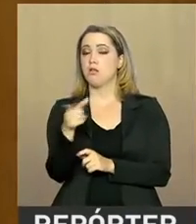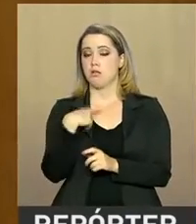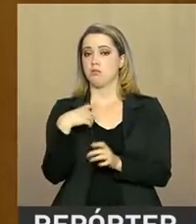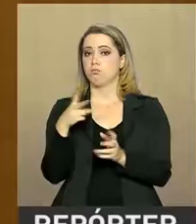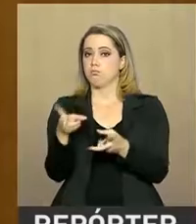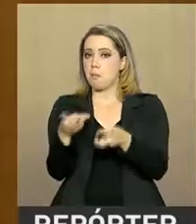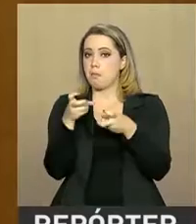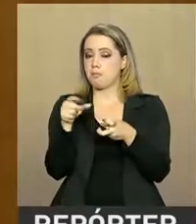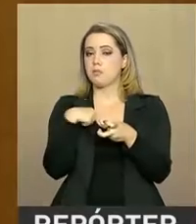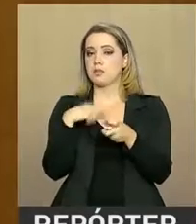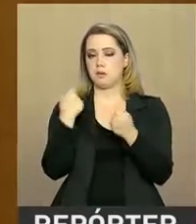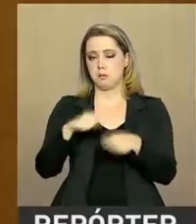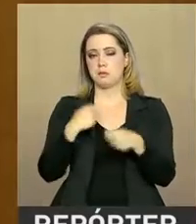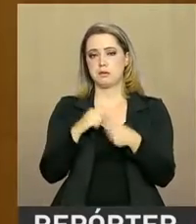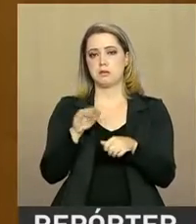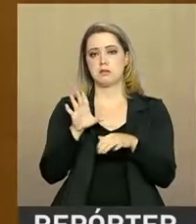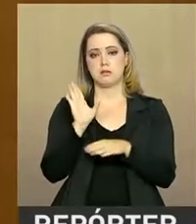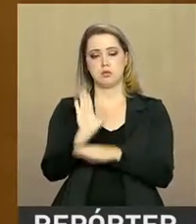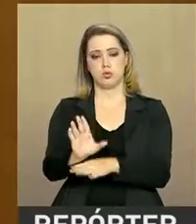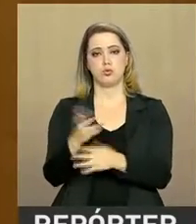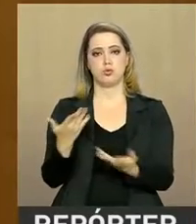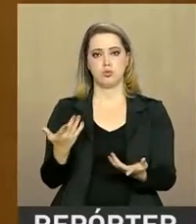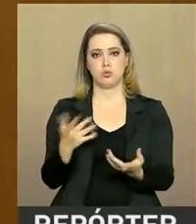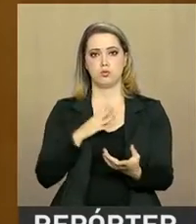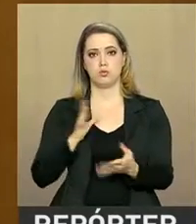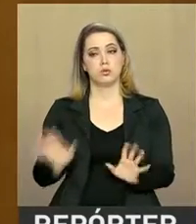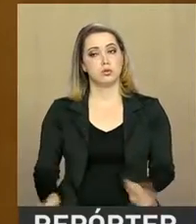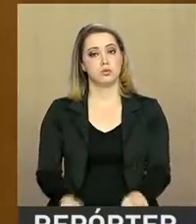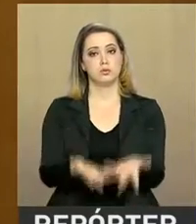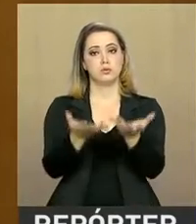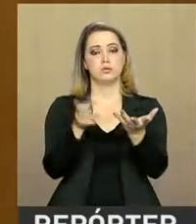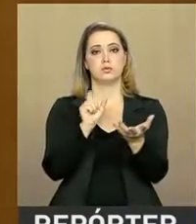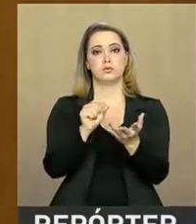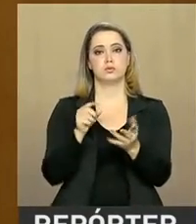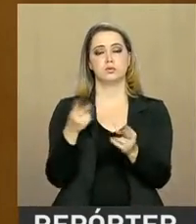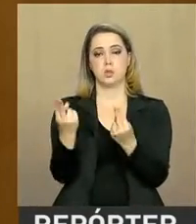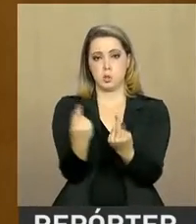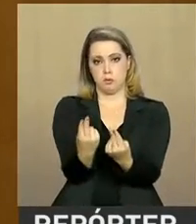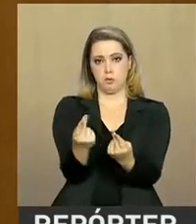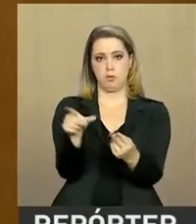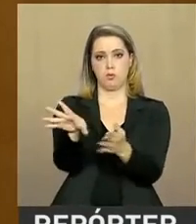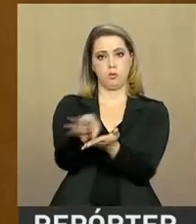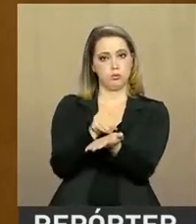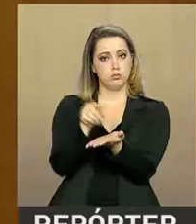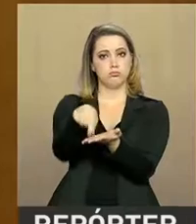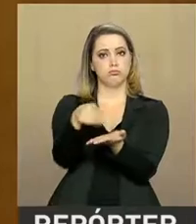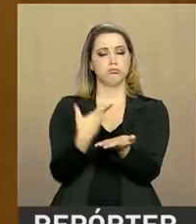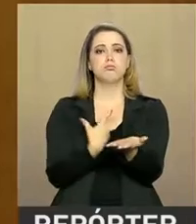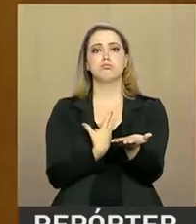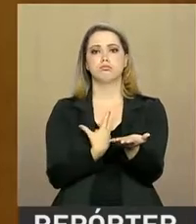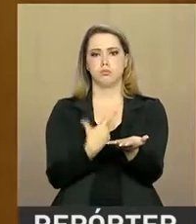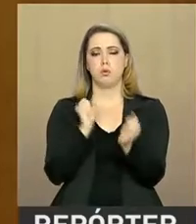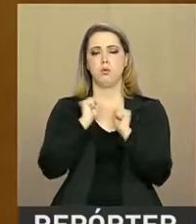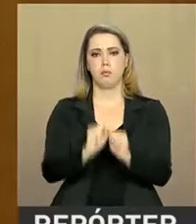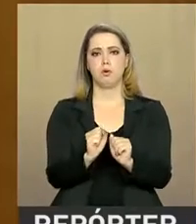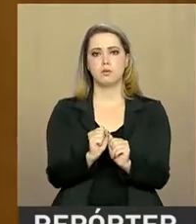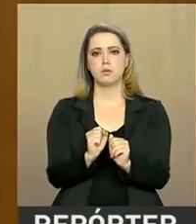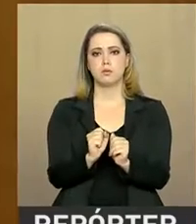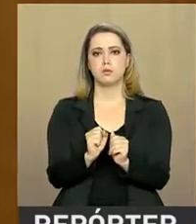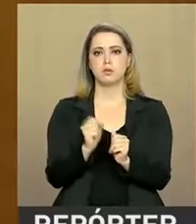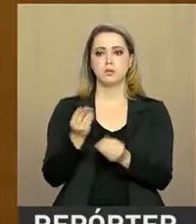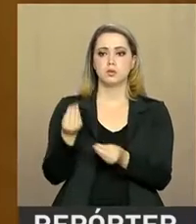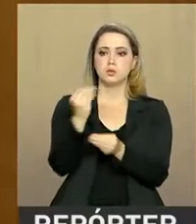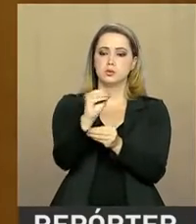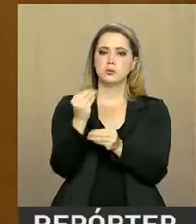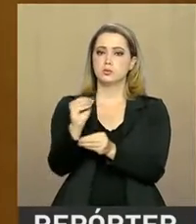a fomentar para que ir né mais famílias realmente com esse perfil que criança feliz fazendo possa ser